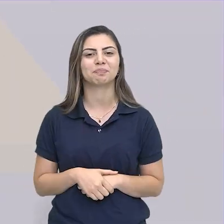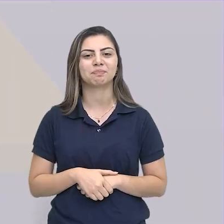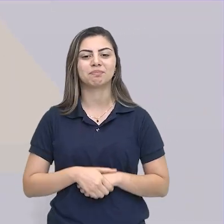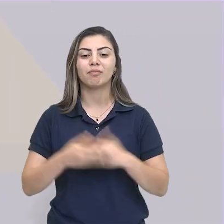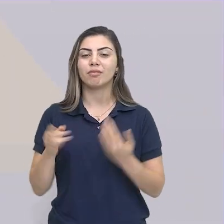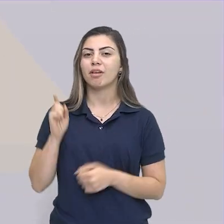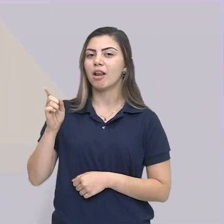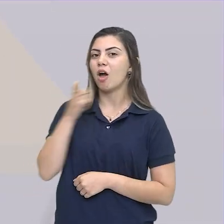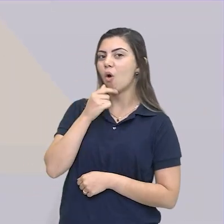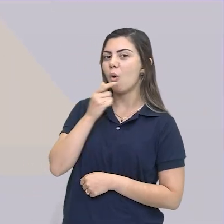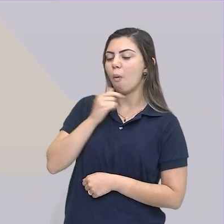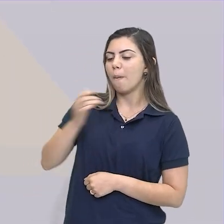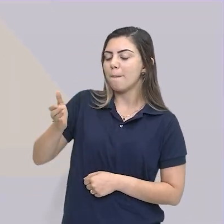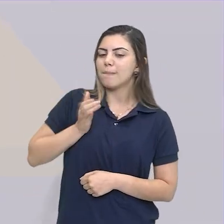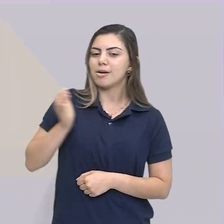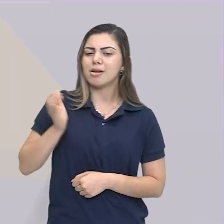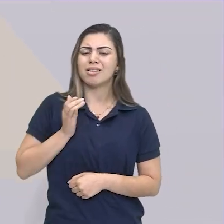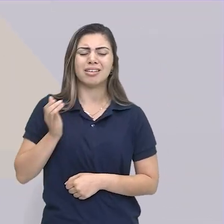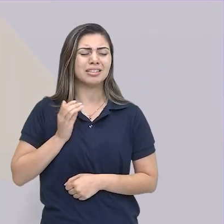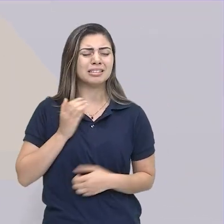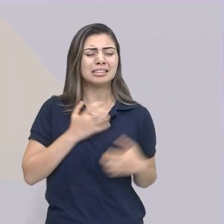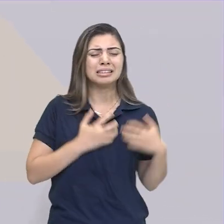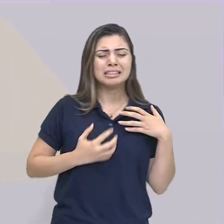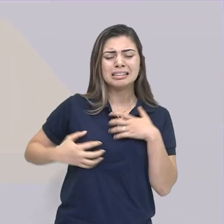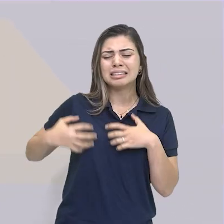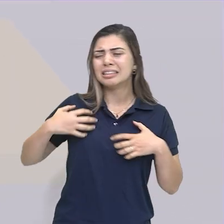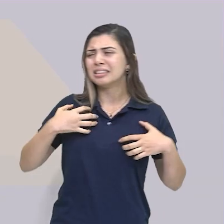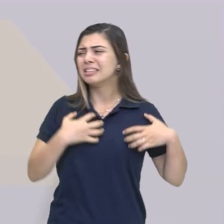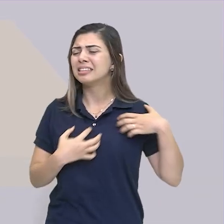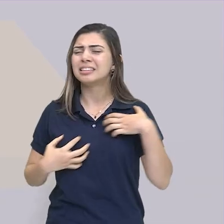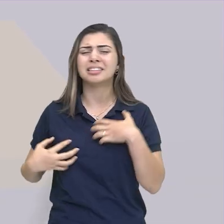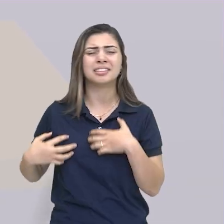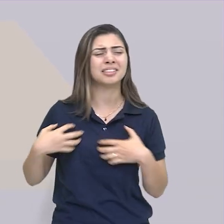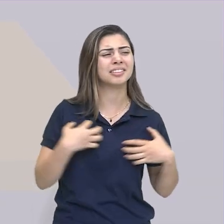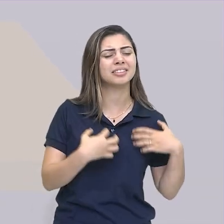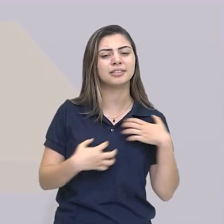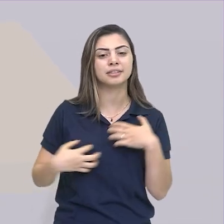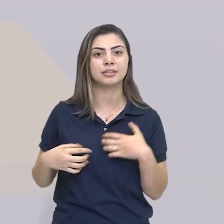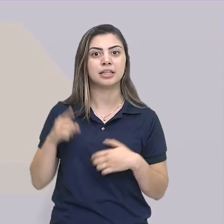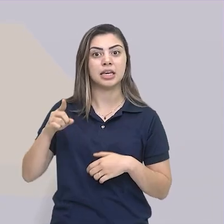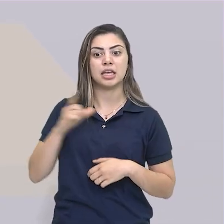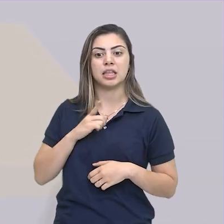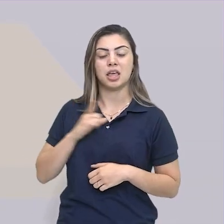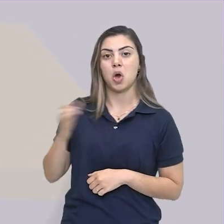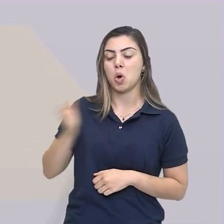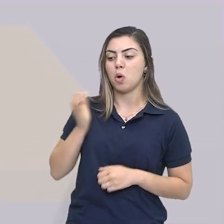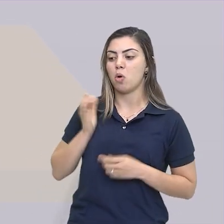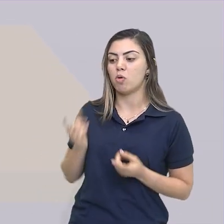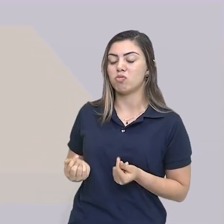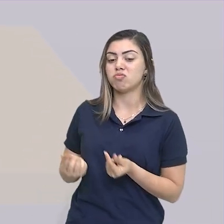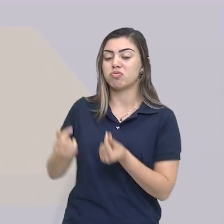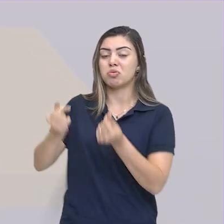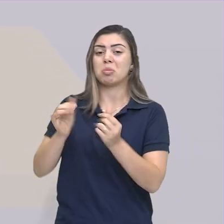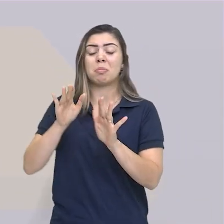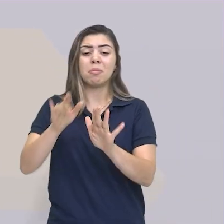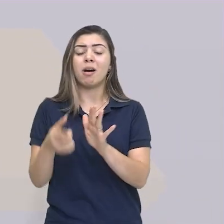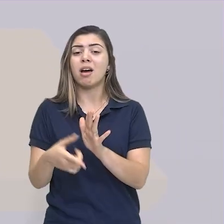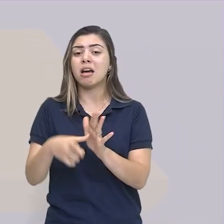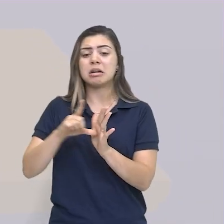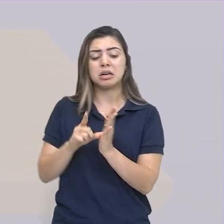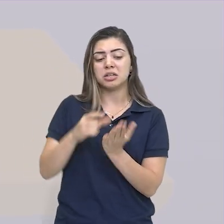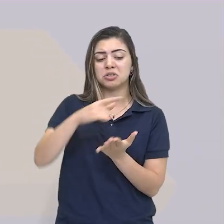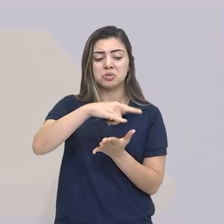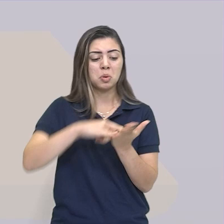Um homem rico estava muito mal, agonizando. Dono de uma grande fortuna, não teve tempo de fazer o